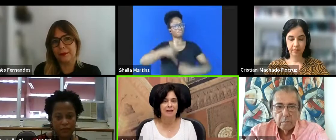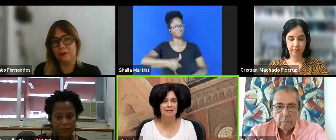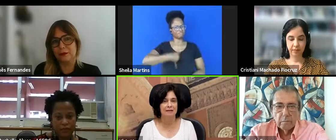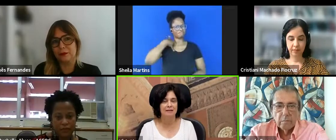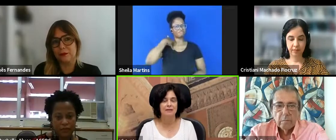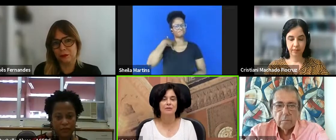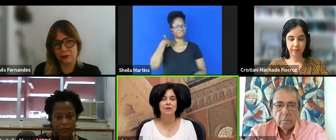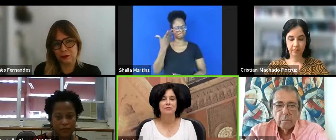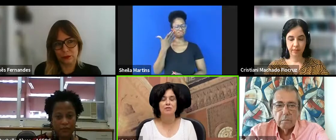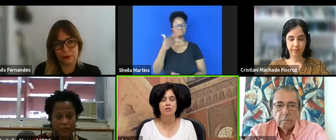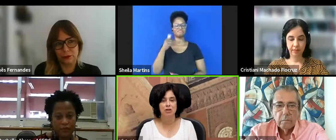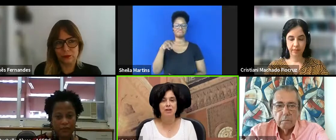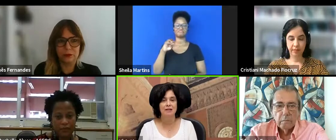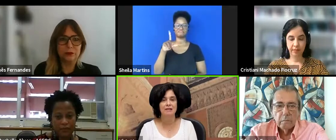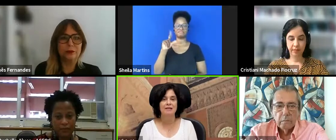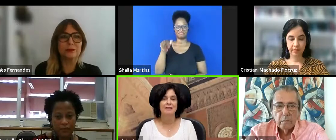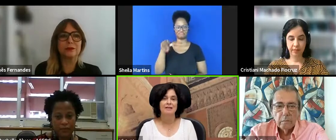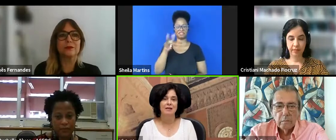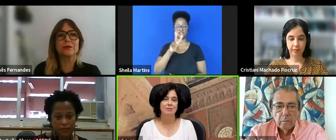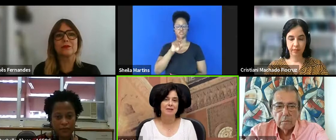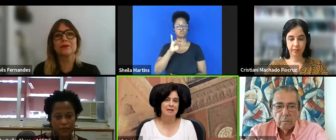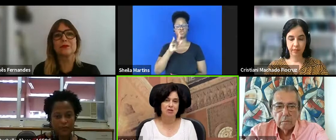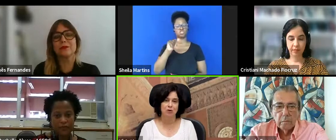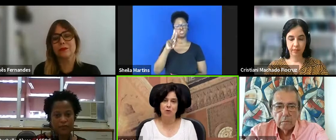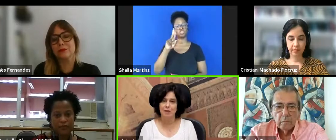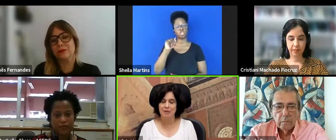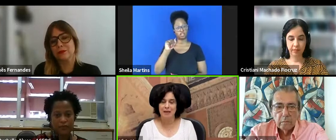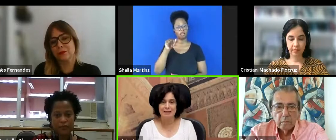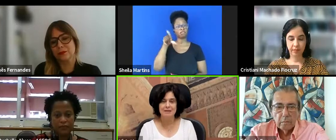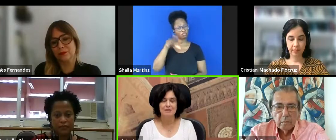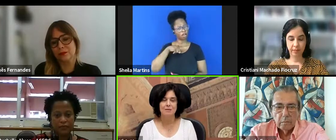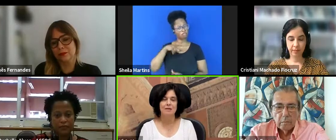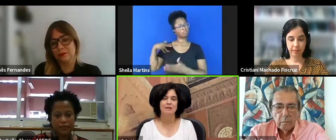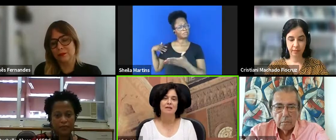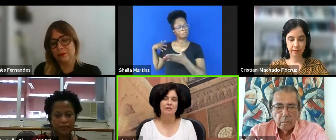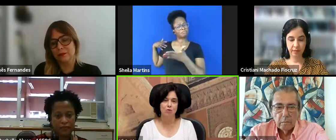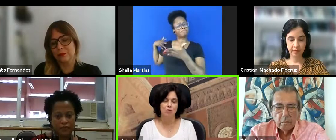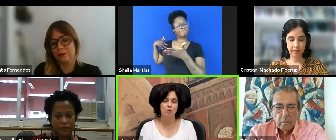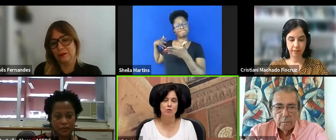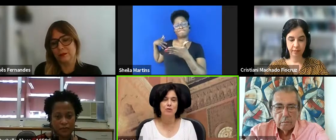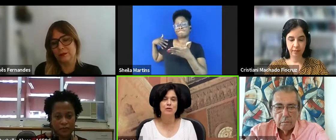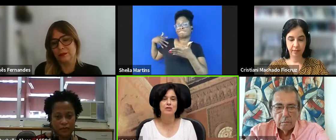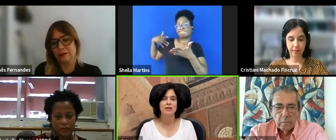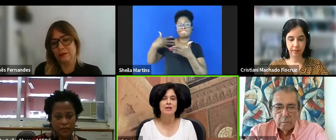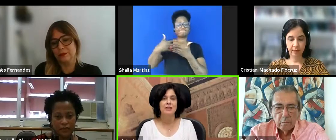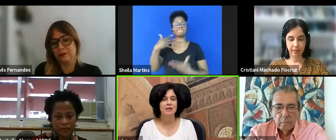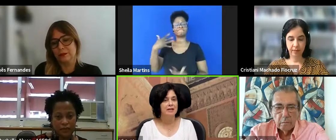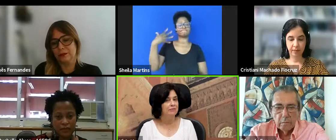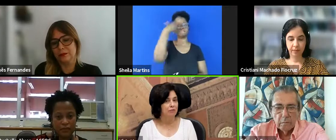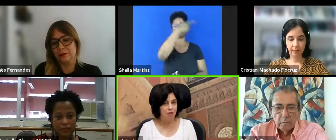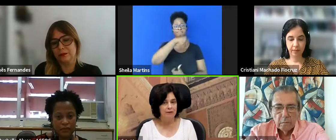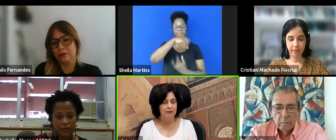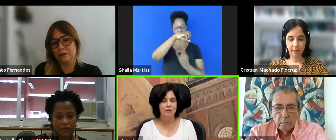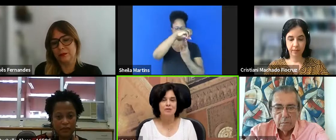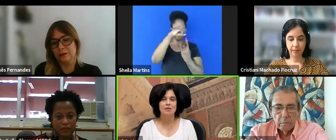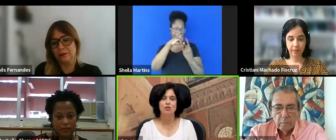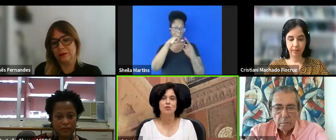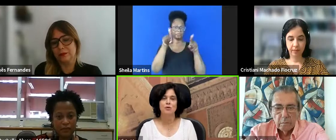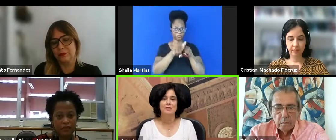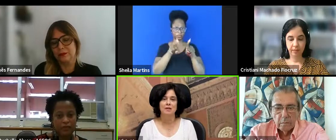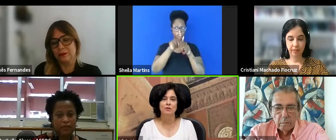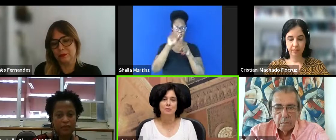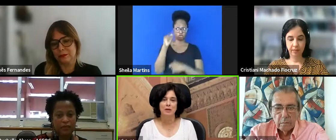singela medalha. Virginia tem uma trajetória belíssima na Fiocruz, e fora da